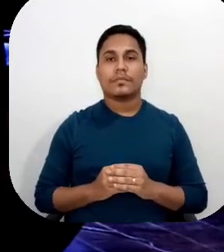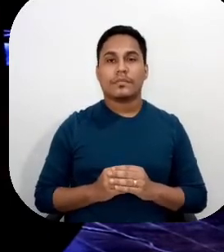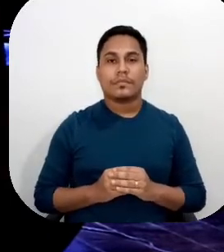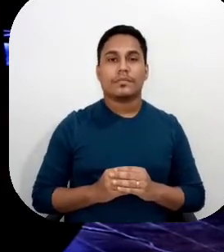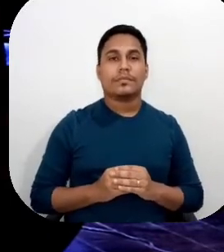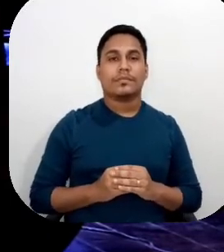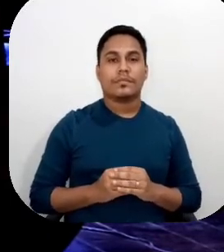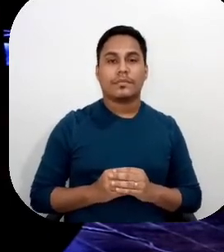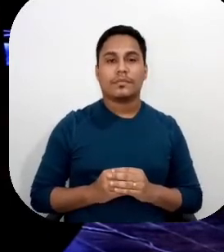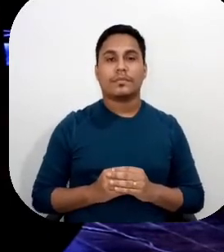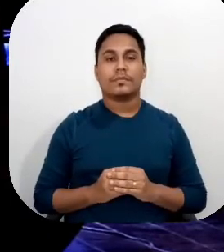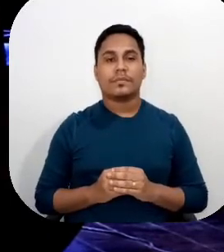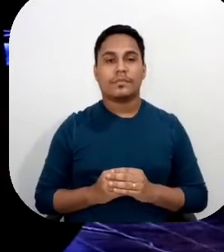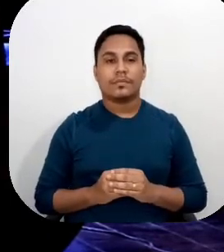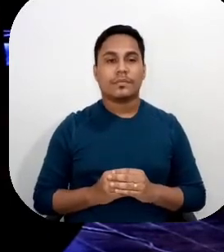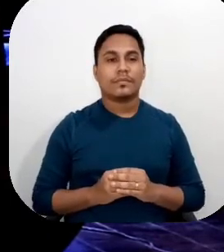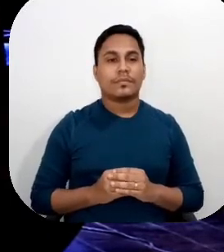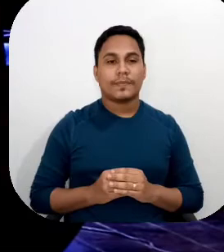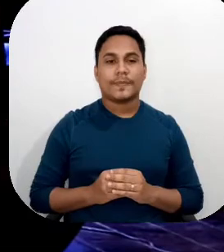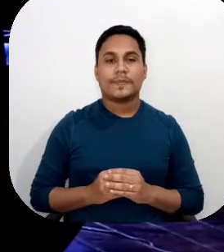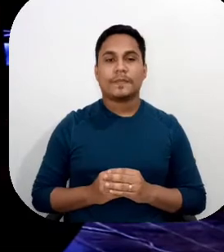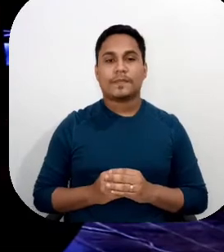Please, oh